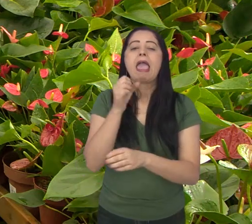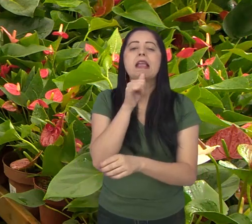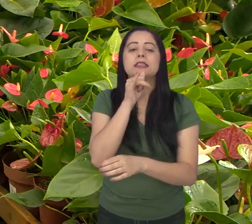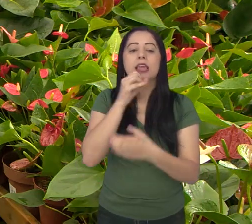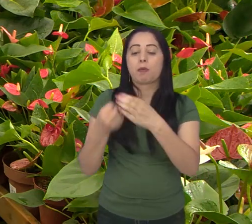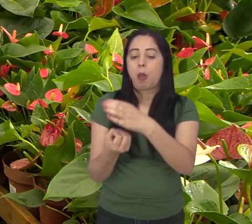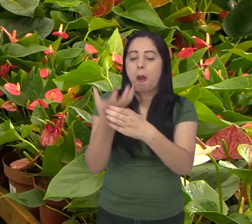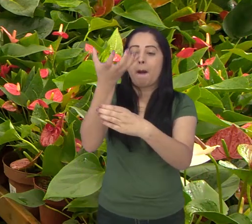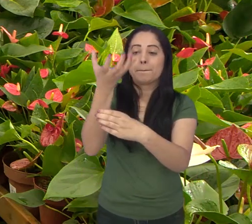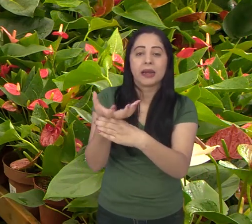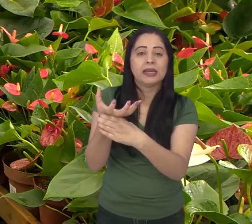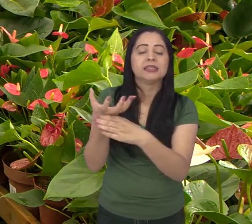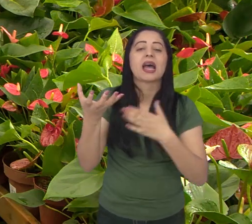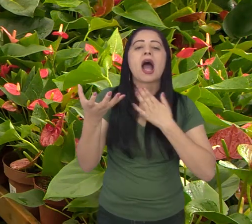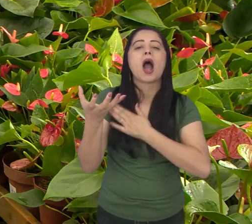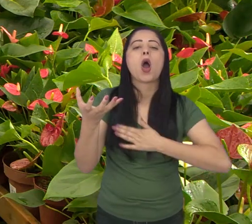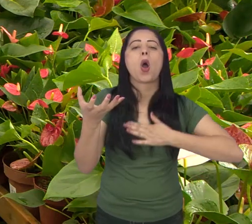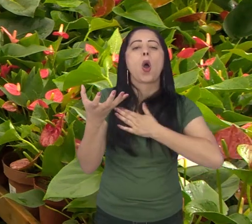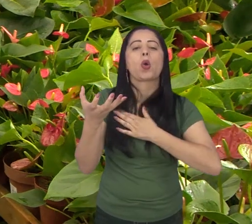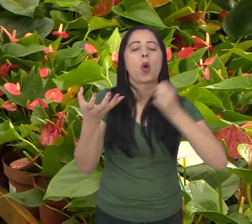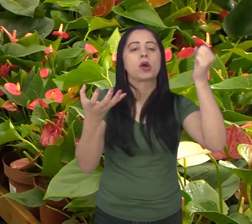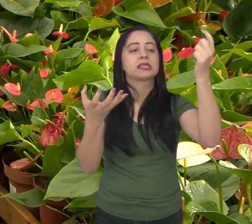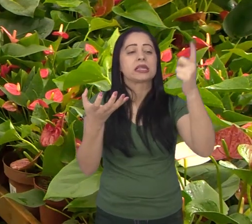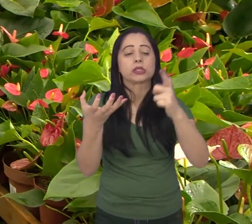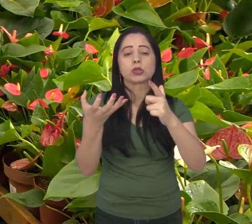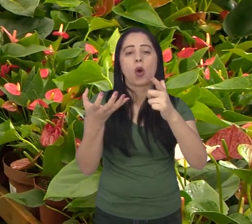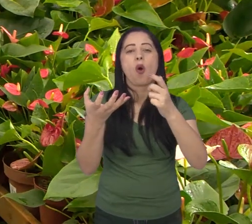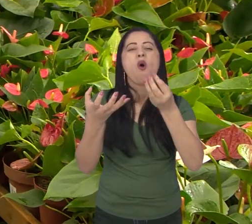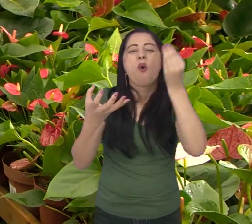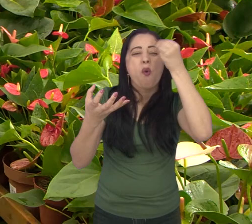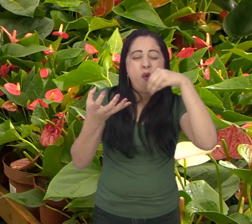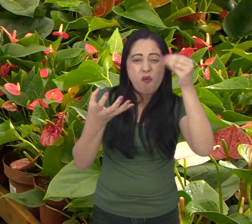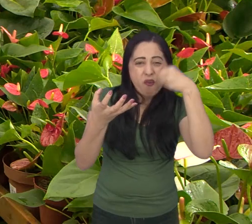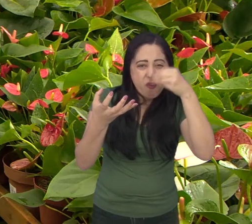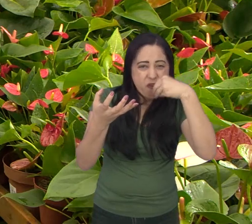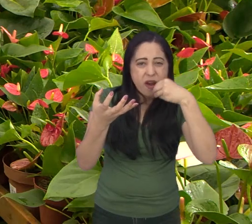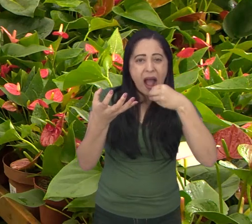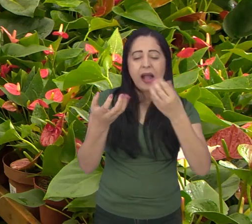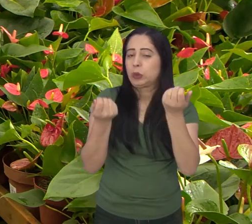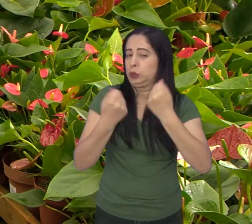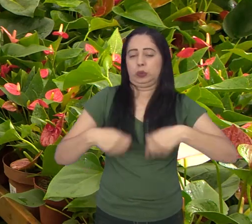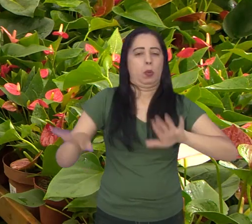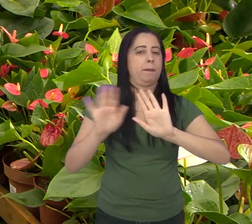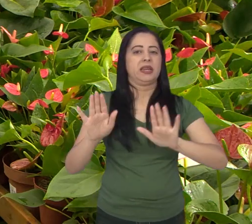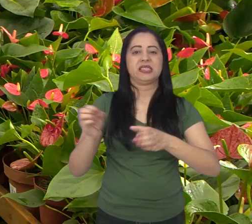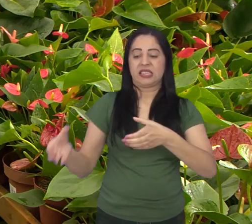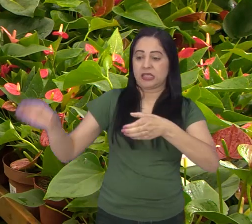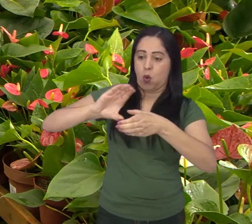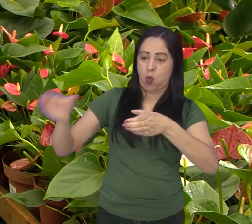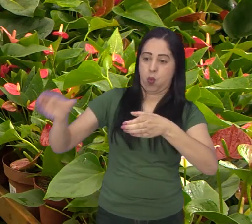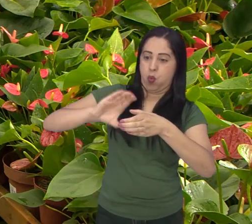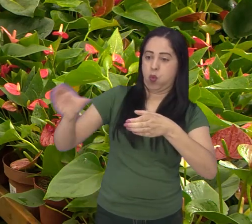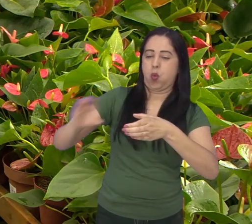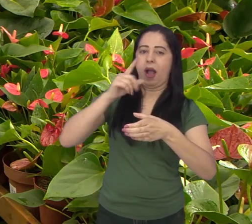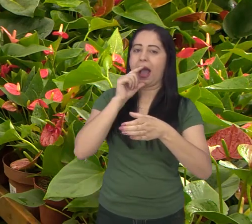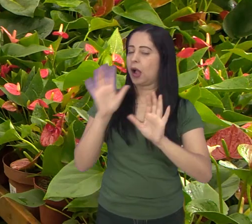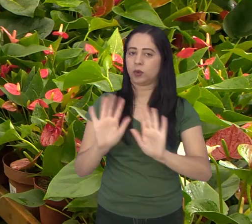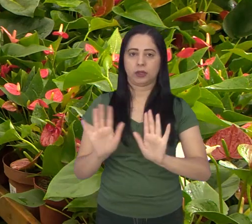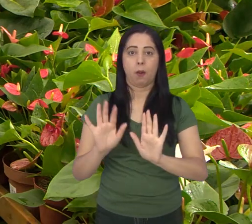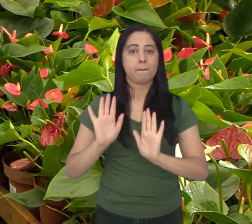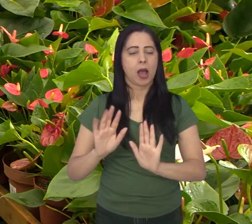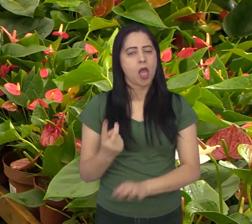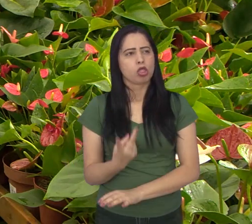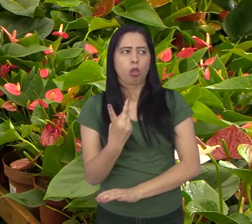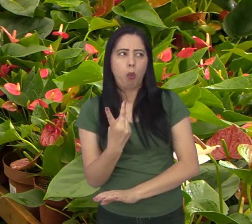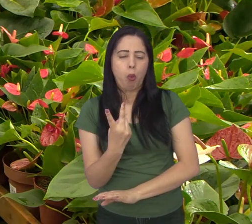ela já está num local que ela já está privilegiado, né? Então não tem tanta necessidade de água, mas pelo menos